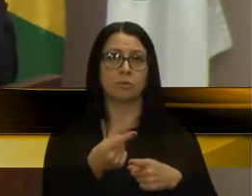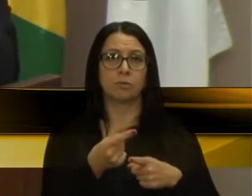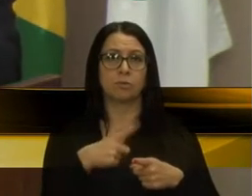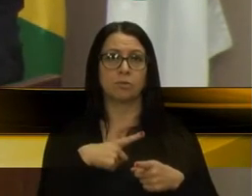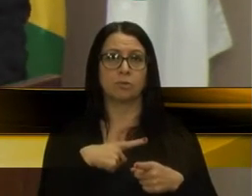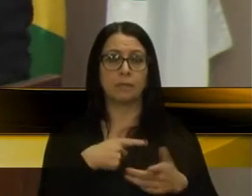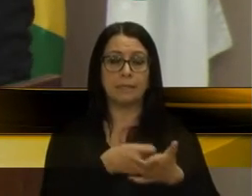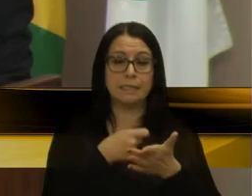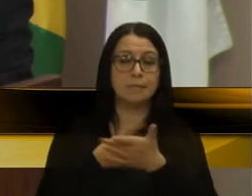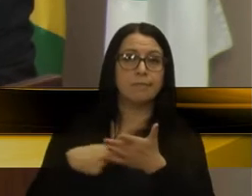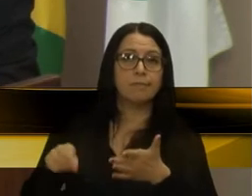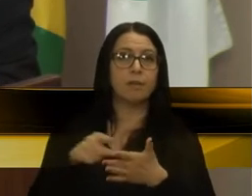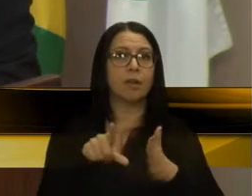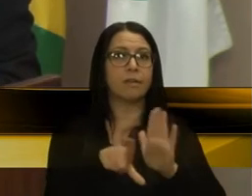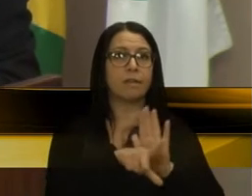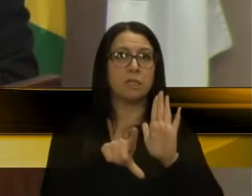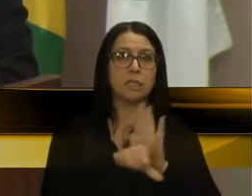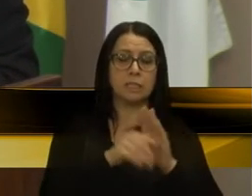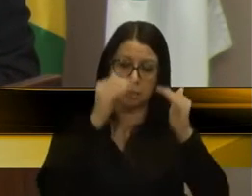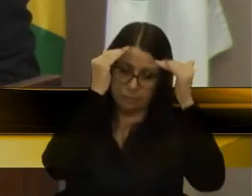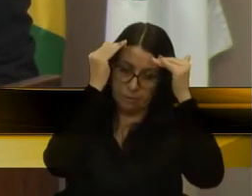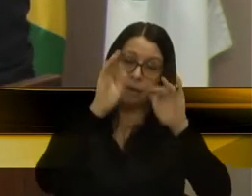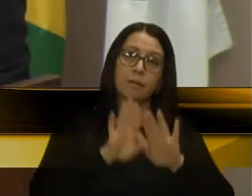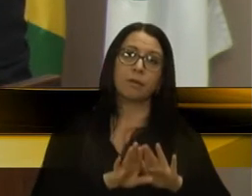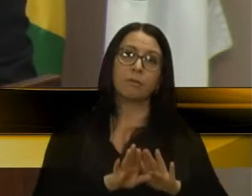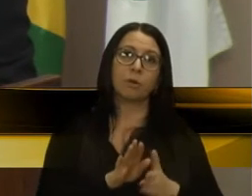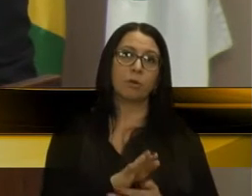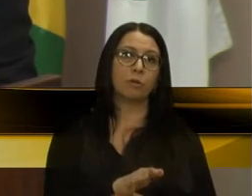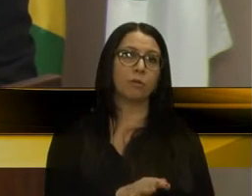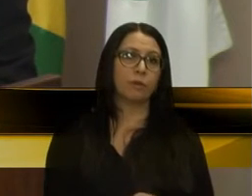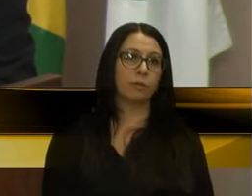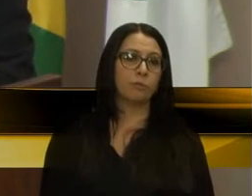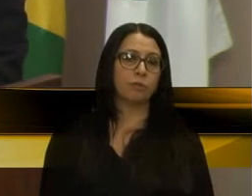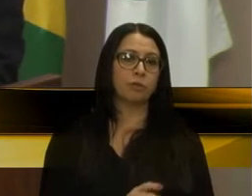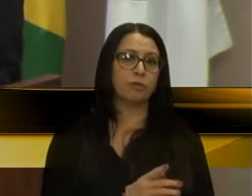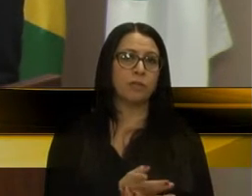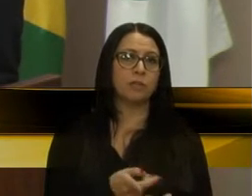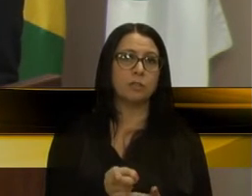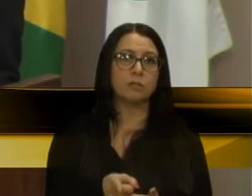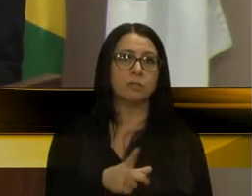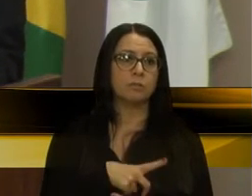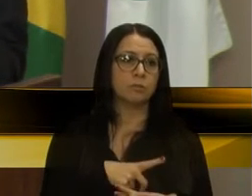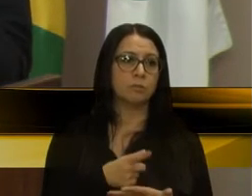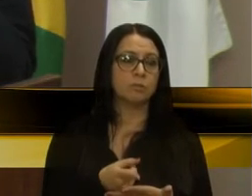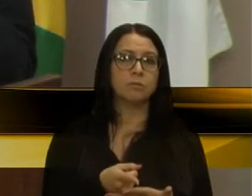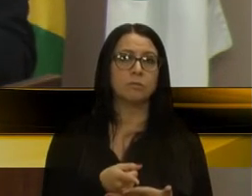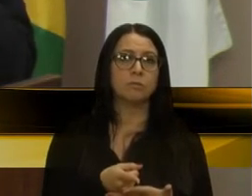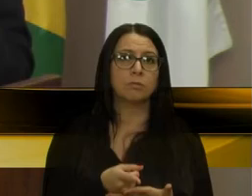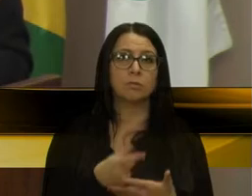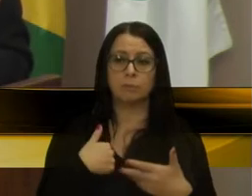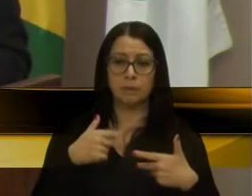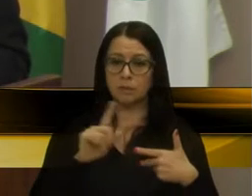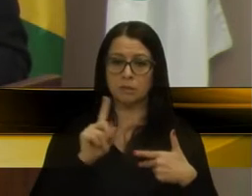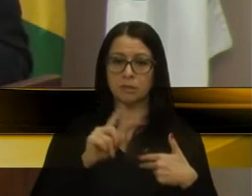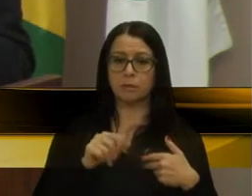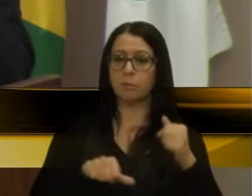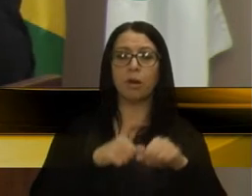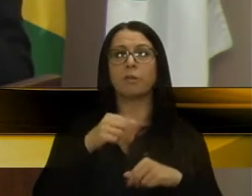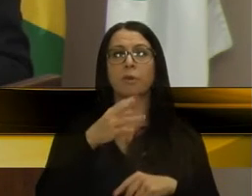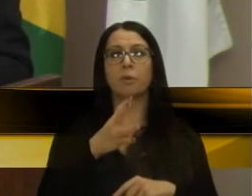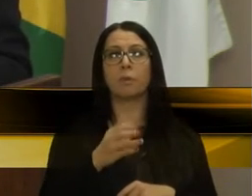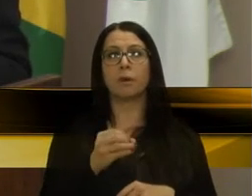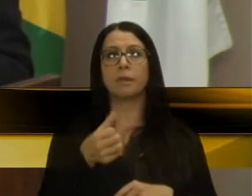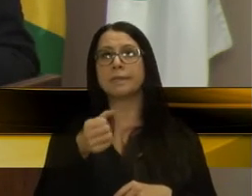ser severo, as leis têm que ser obedecidas, o rigor da lei. Agora, quando é para si, não, passa para 40, passa